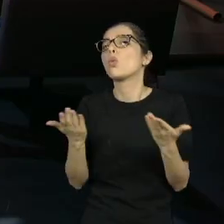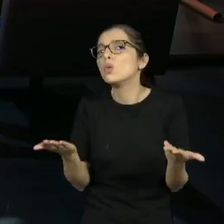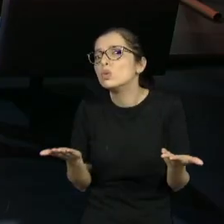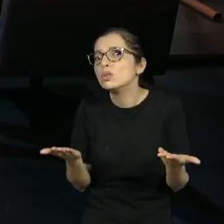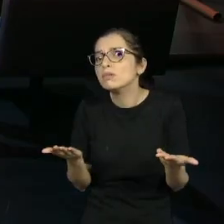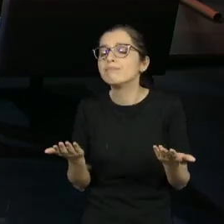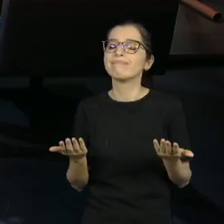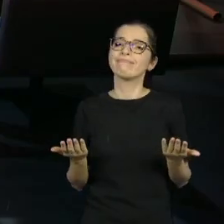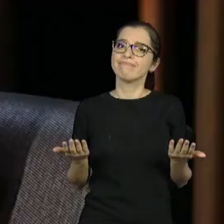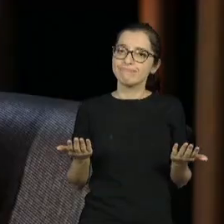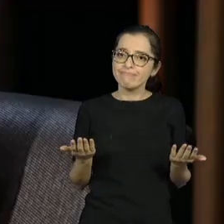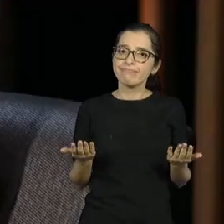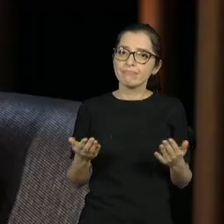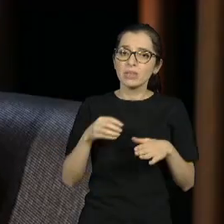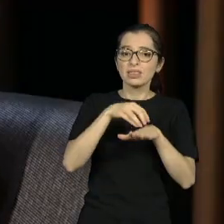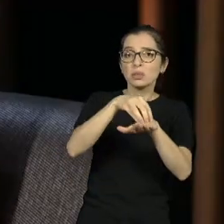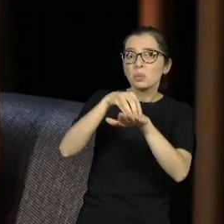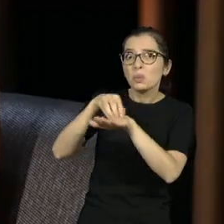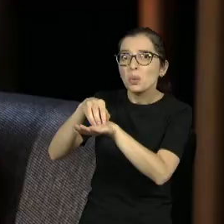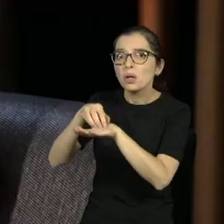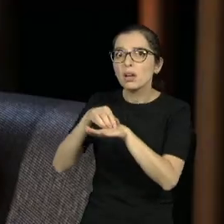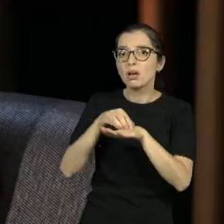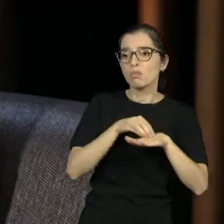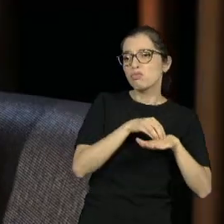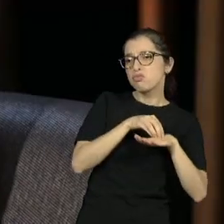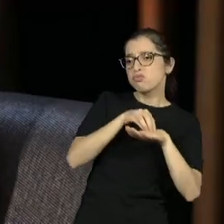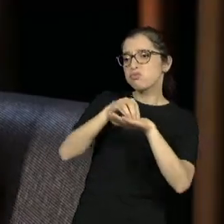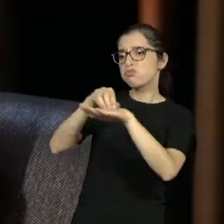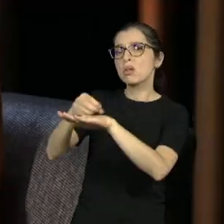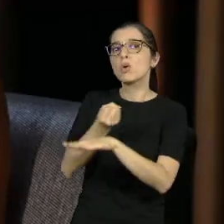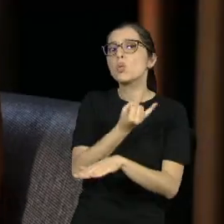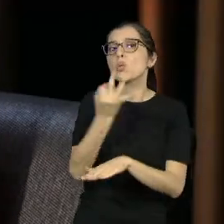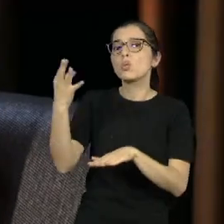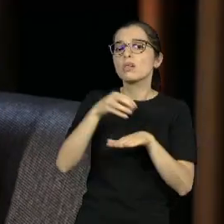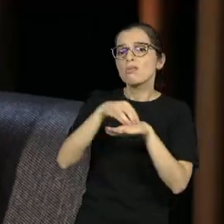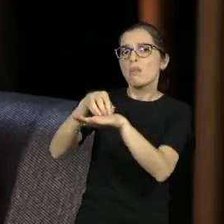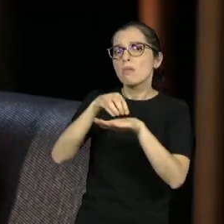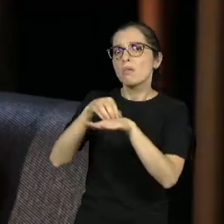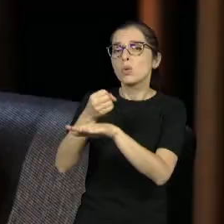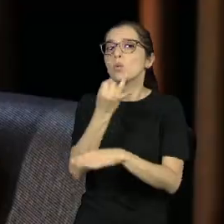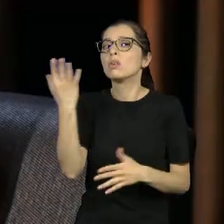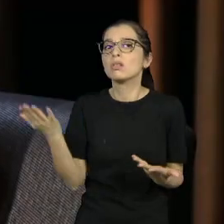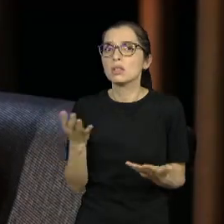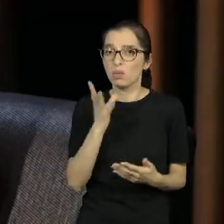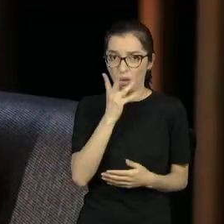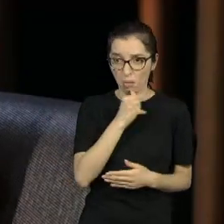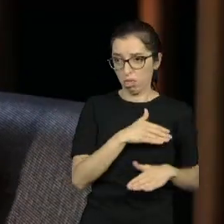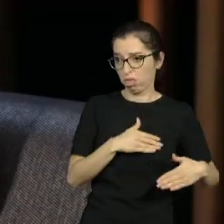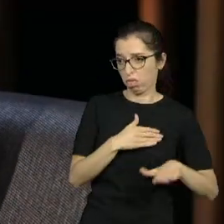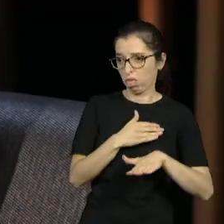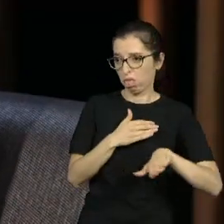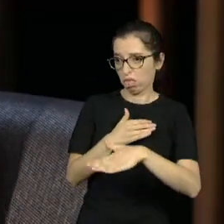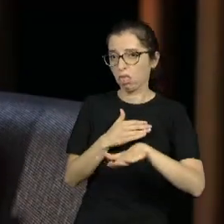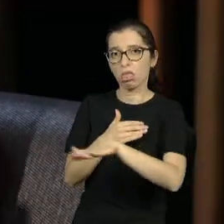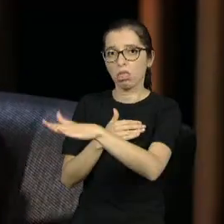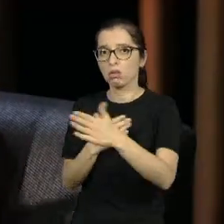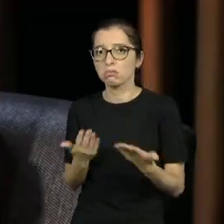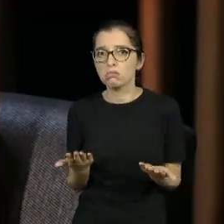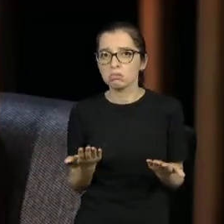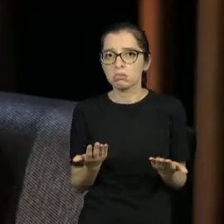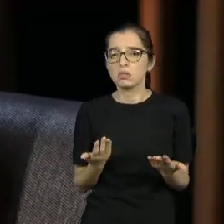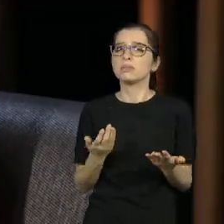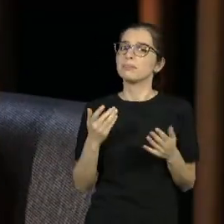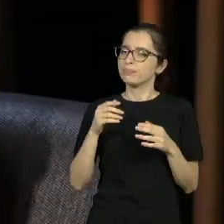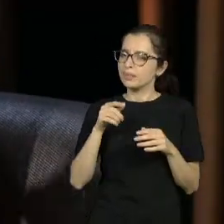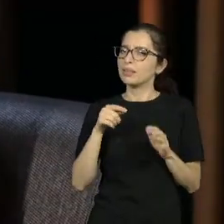transporte vejam quantos ônibus as pessoas negras tomam quanto tempo ela demora para chegar ao trabalho então por isso que é